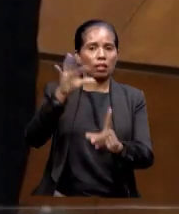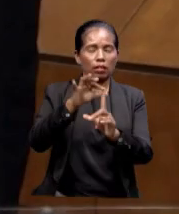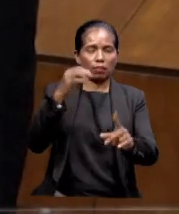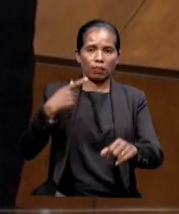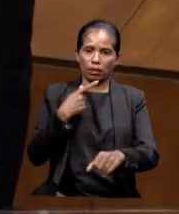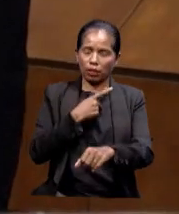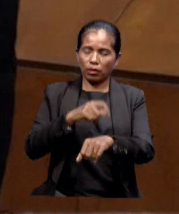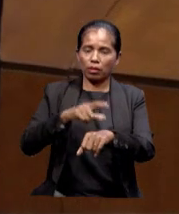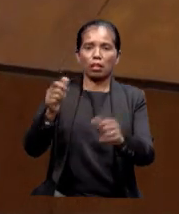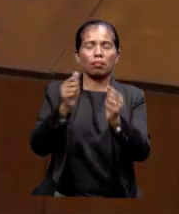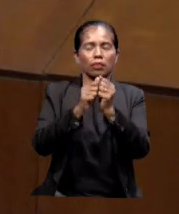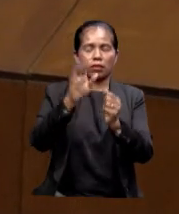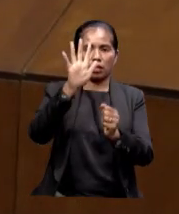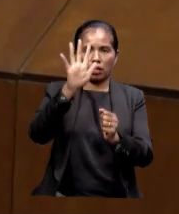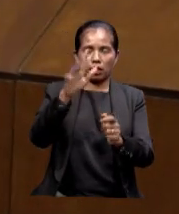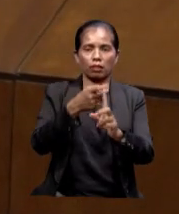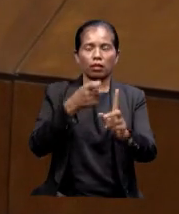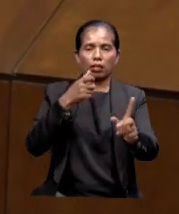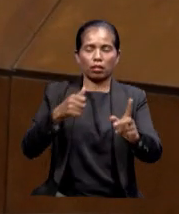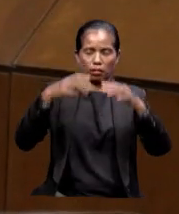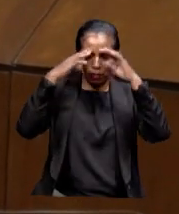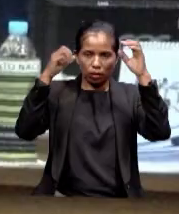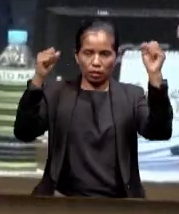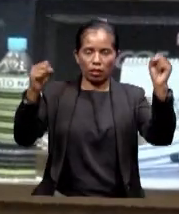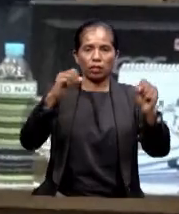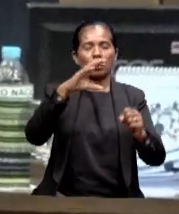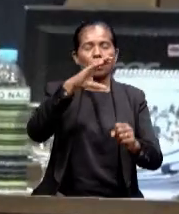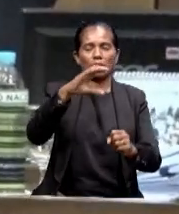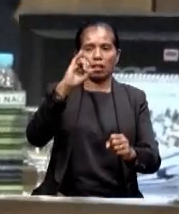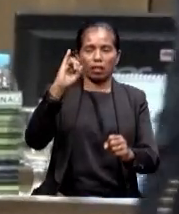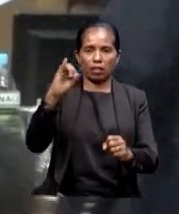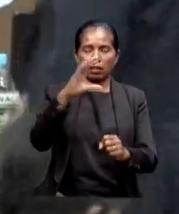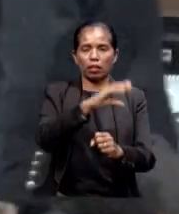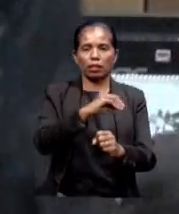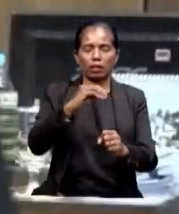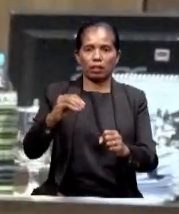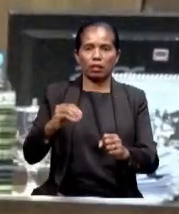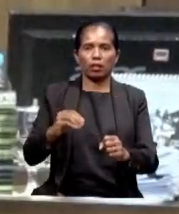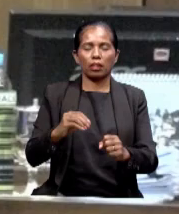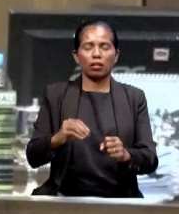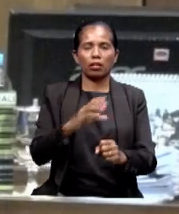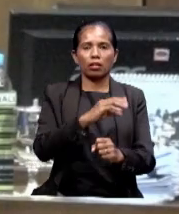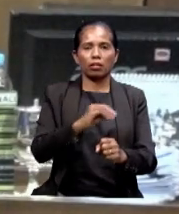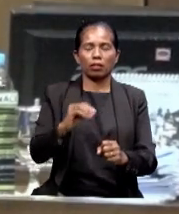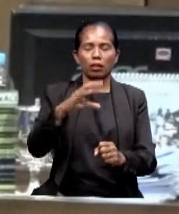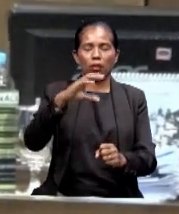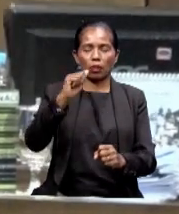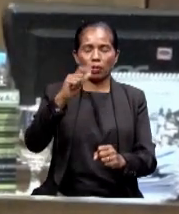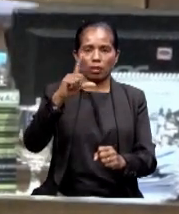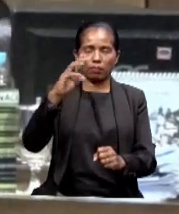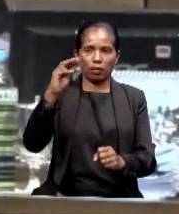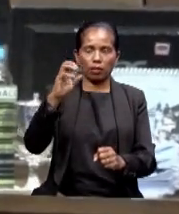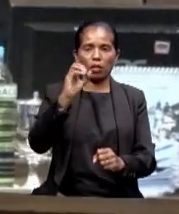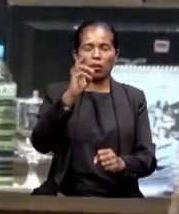candidato Hamutuk Nain Lima, composto husi atual presidente Conselho Imprensa Virgílio da Silva Guterres, Ivo Colima Costa,